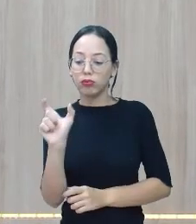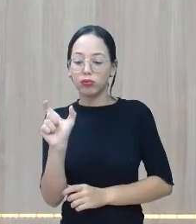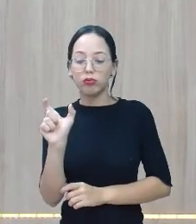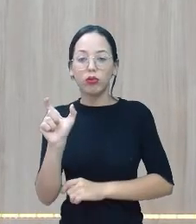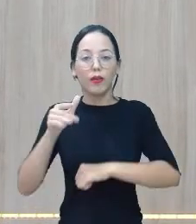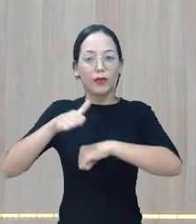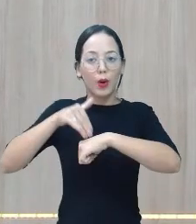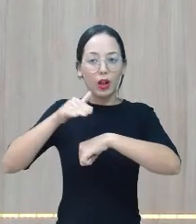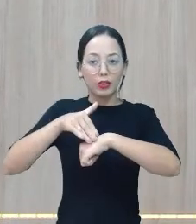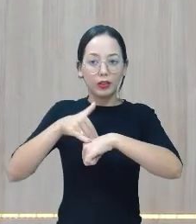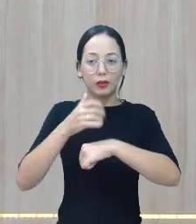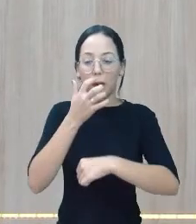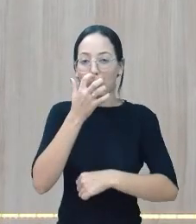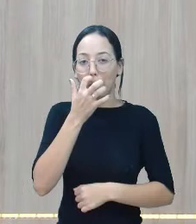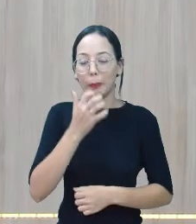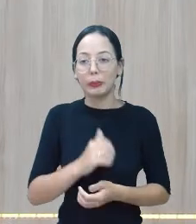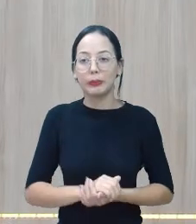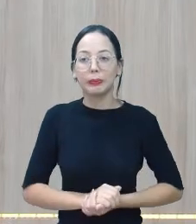oração.